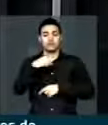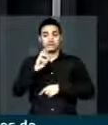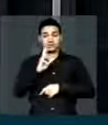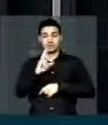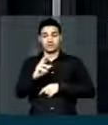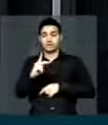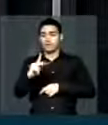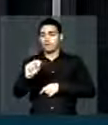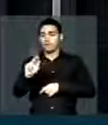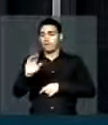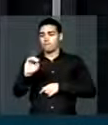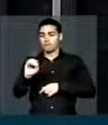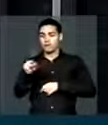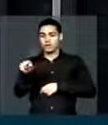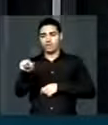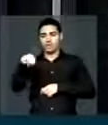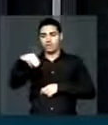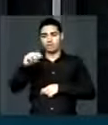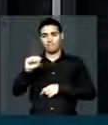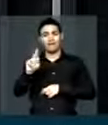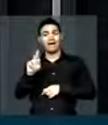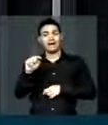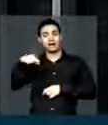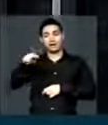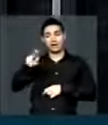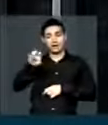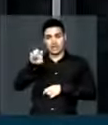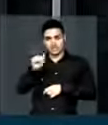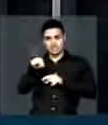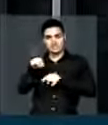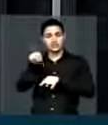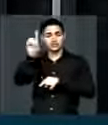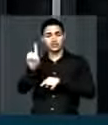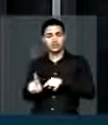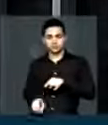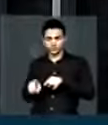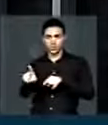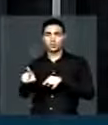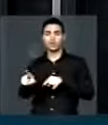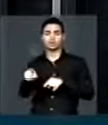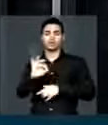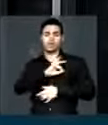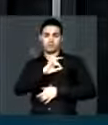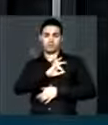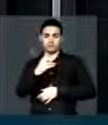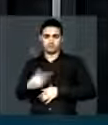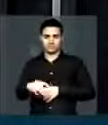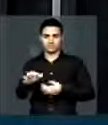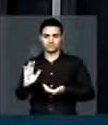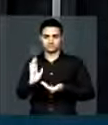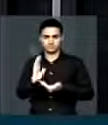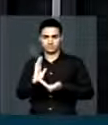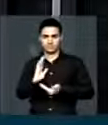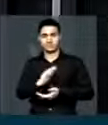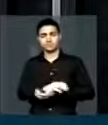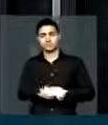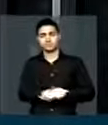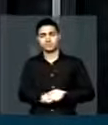do Paulo Max, que é o nosso diretor do Departamento de Polícia aqui da Câmara dos